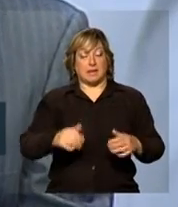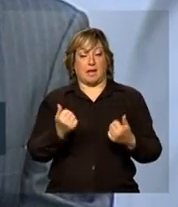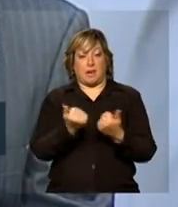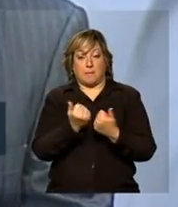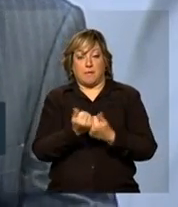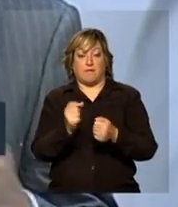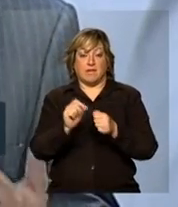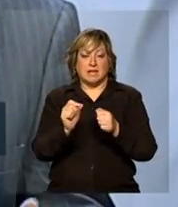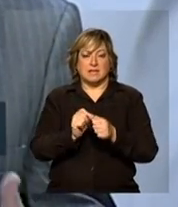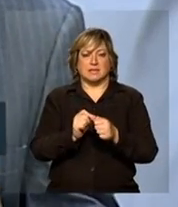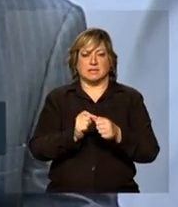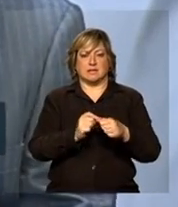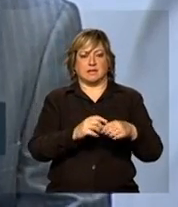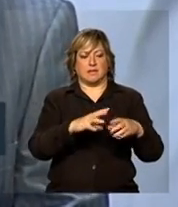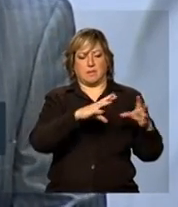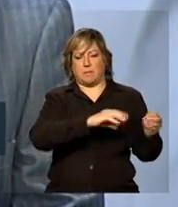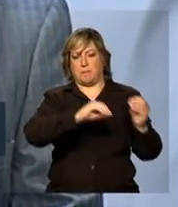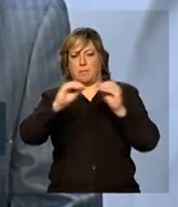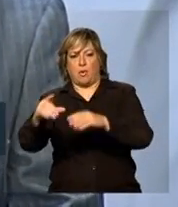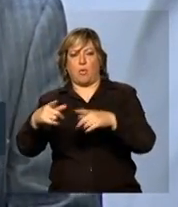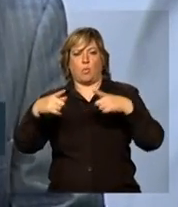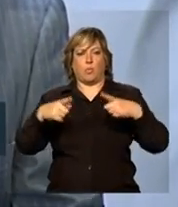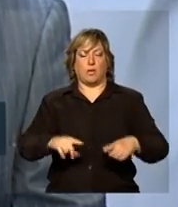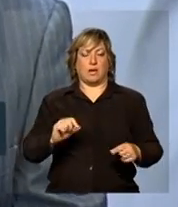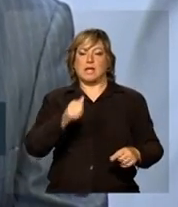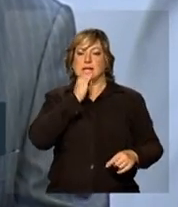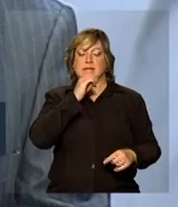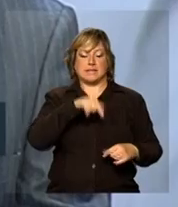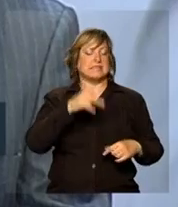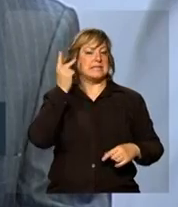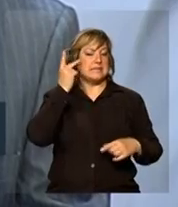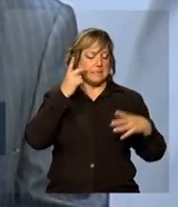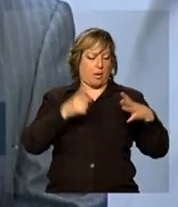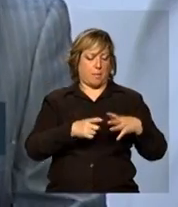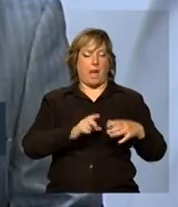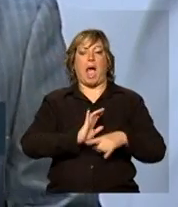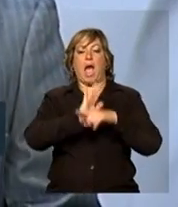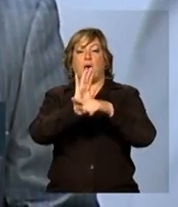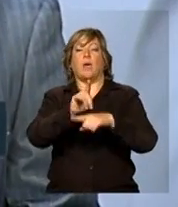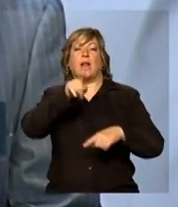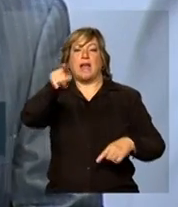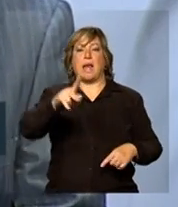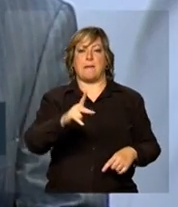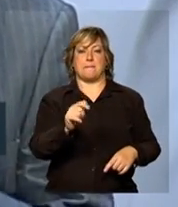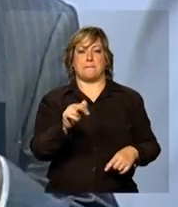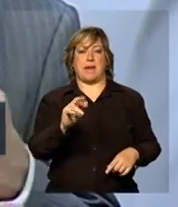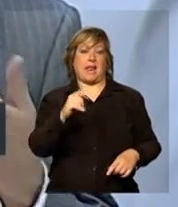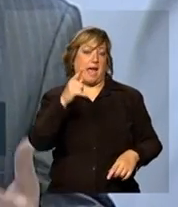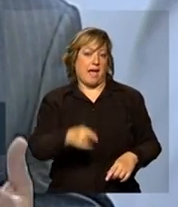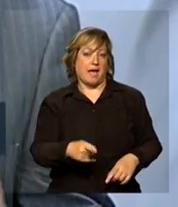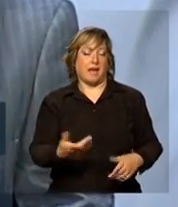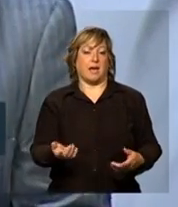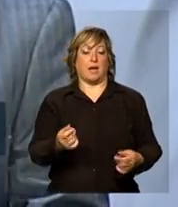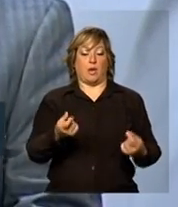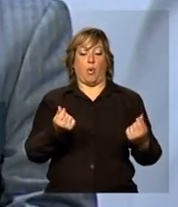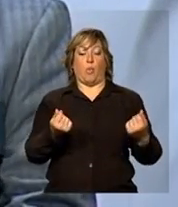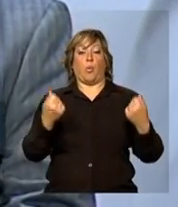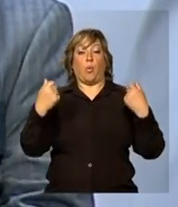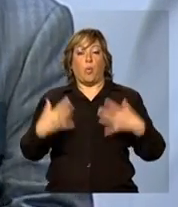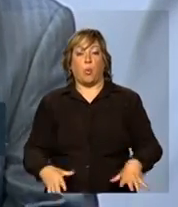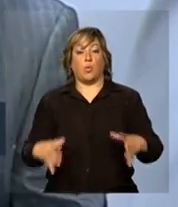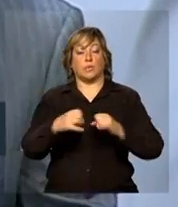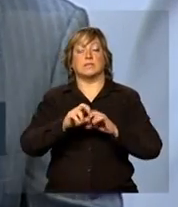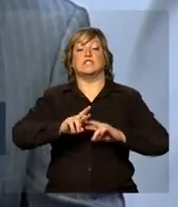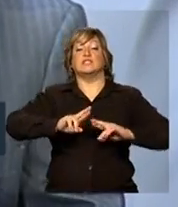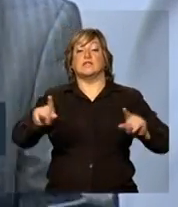o deslocamento, um centro de São Paulo apoiar, por exemplo, a ampliação de transplantes no Pará, né, o custo é diferente de um